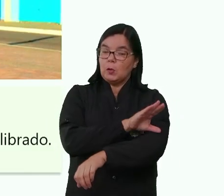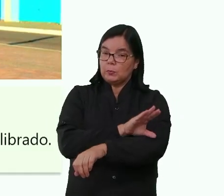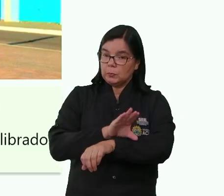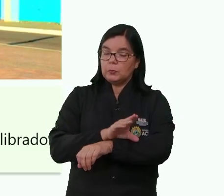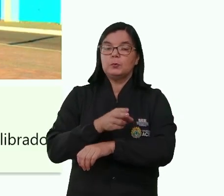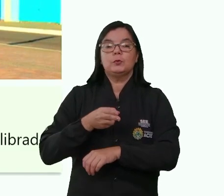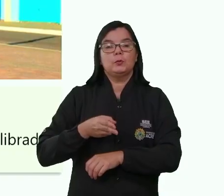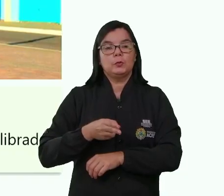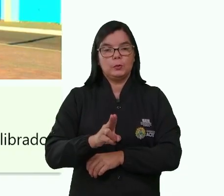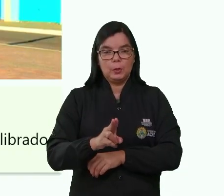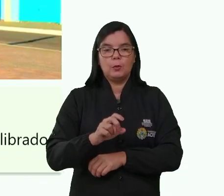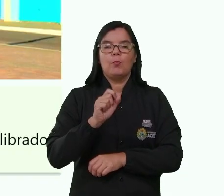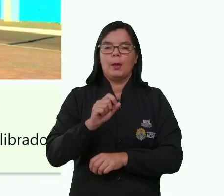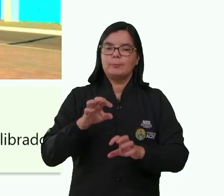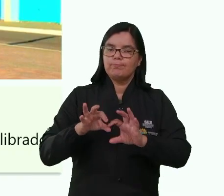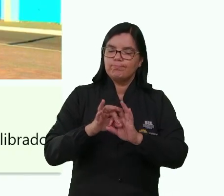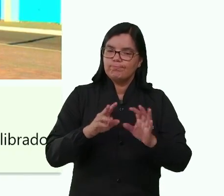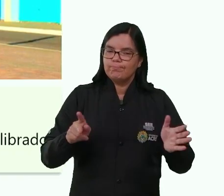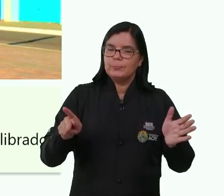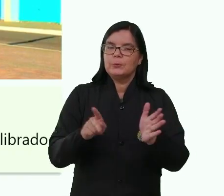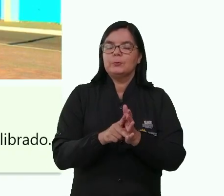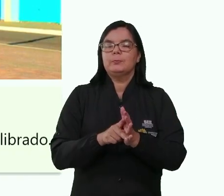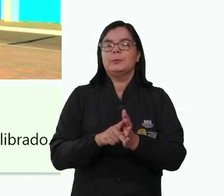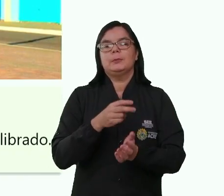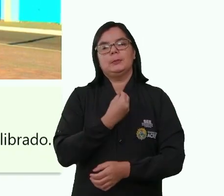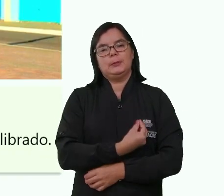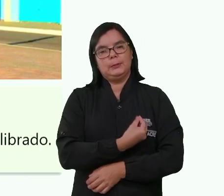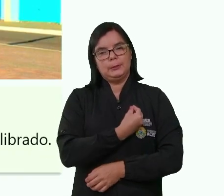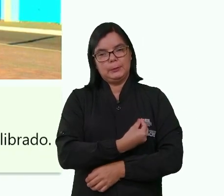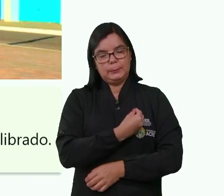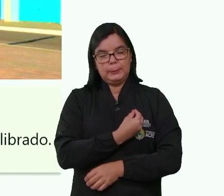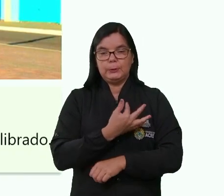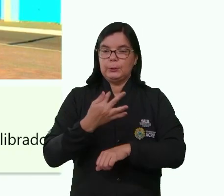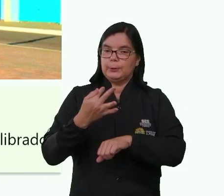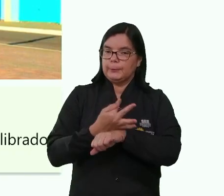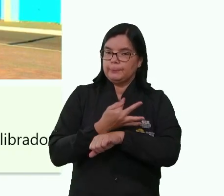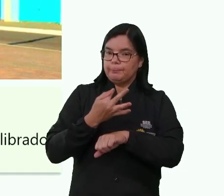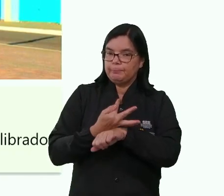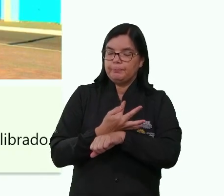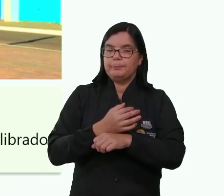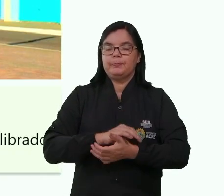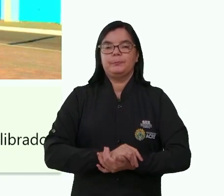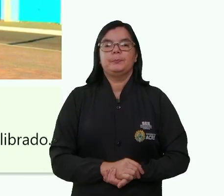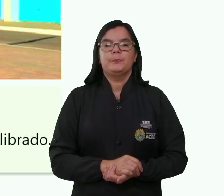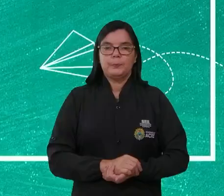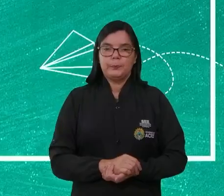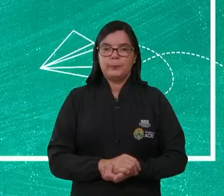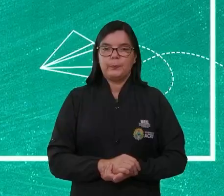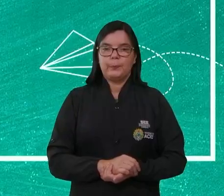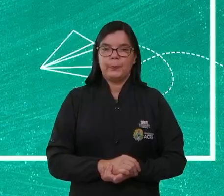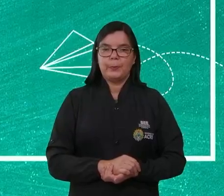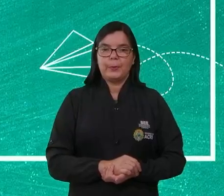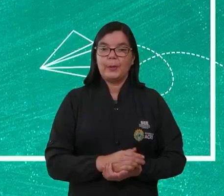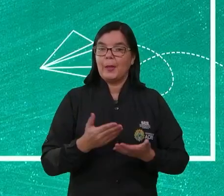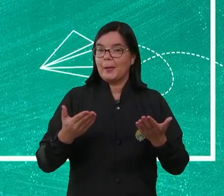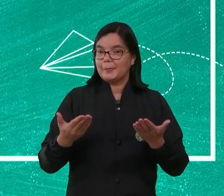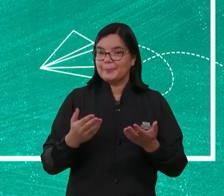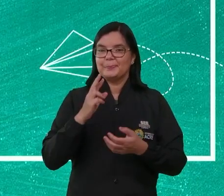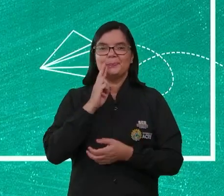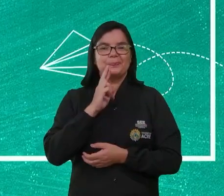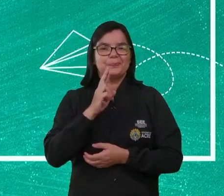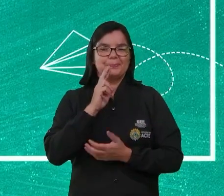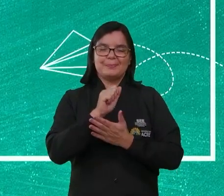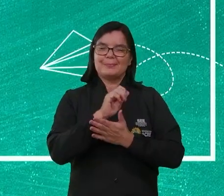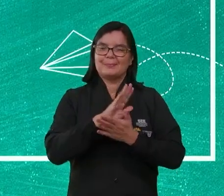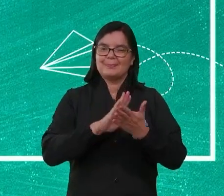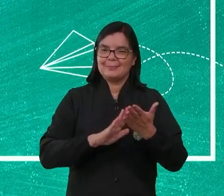cultura continua sendo um elo de pertencimento e também de resistência. E agora nós vamos para a